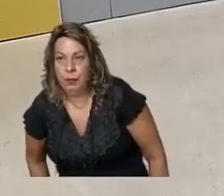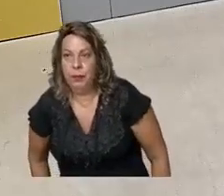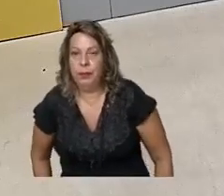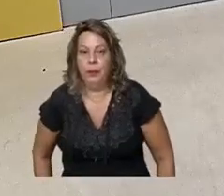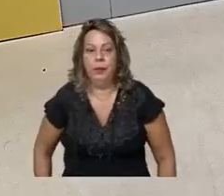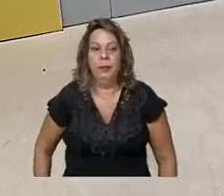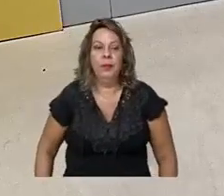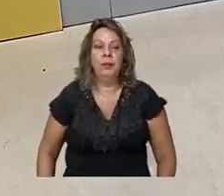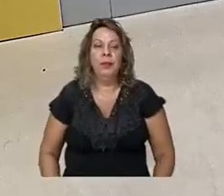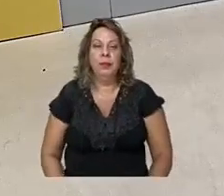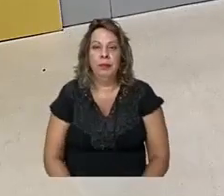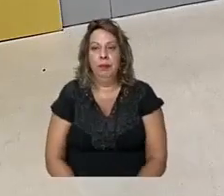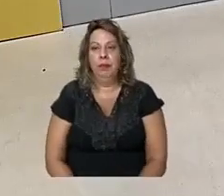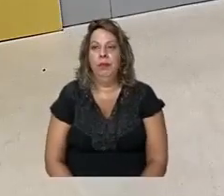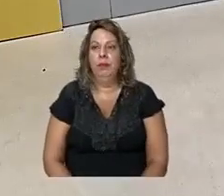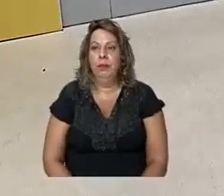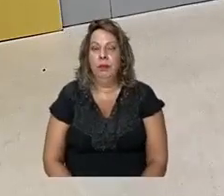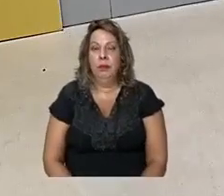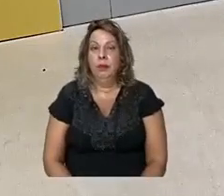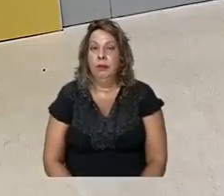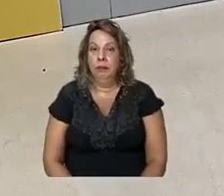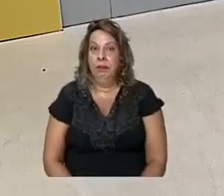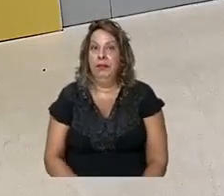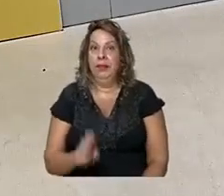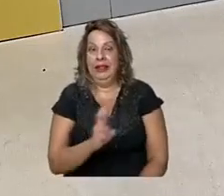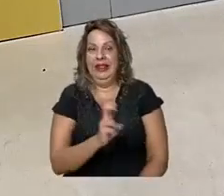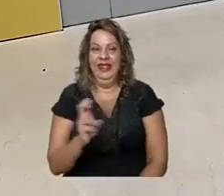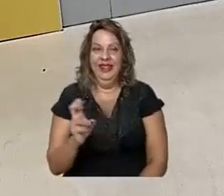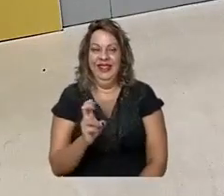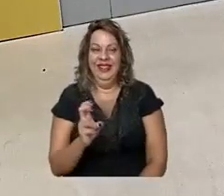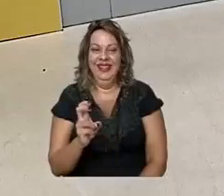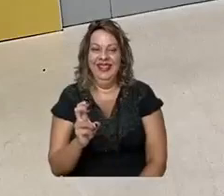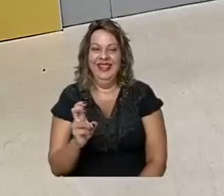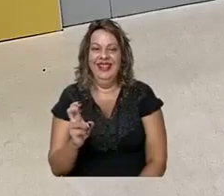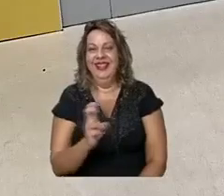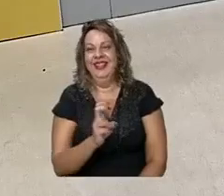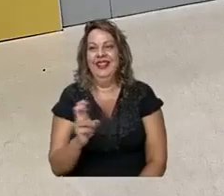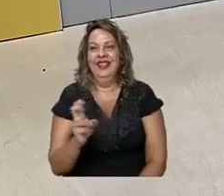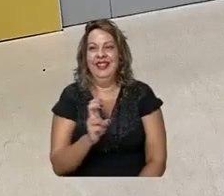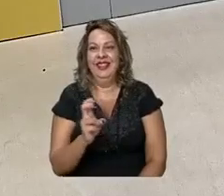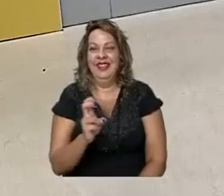53 é a bolinha da vez. Olha aí, 55, minha gente.